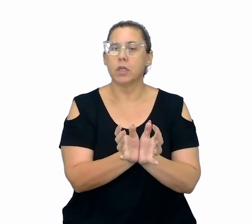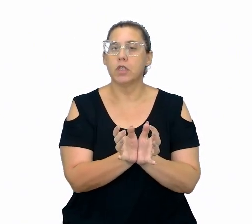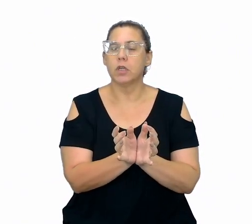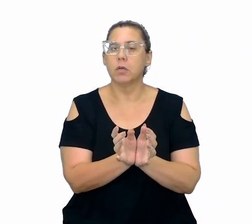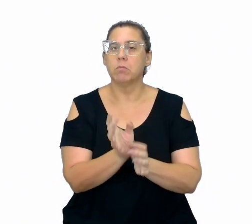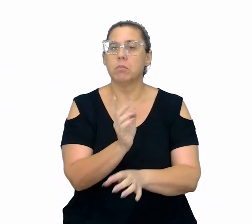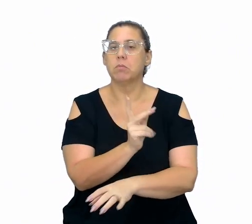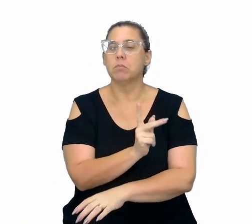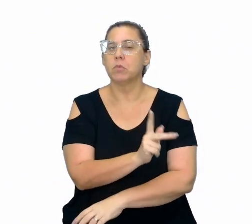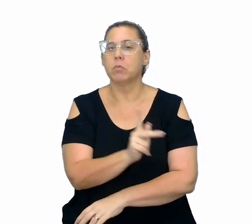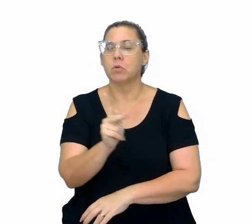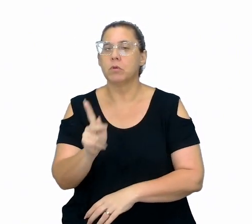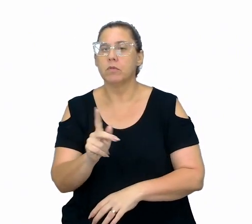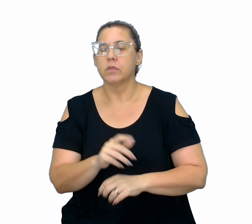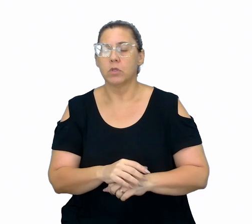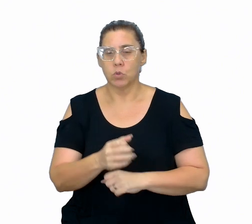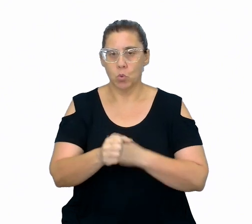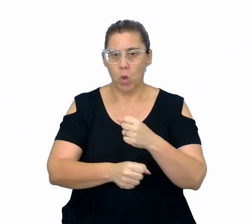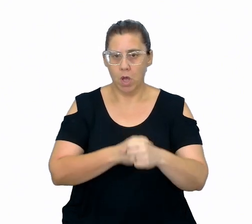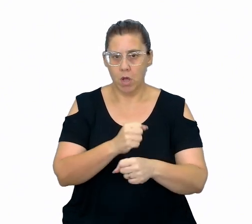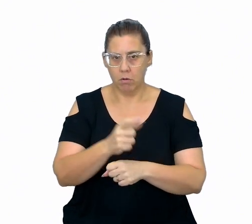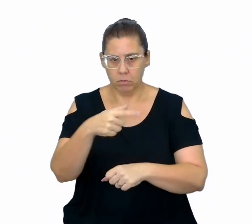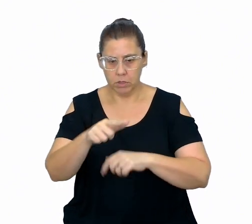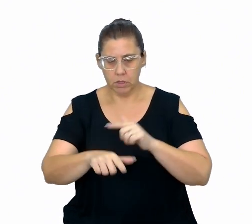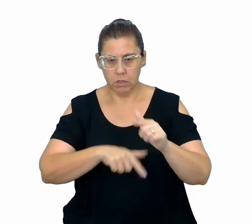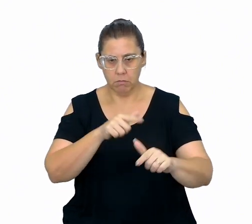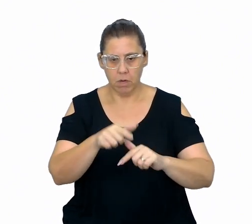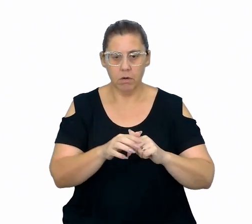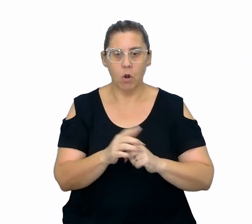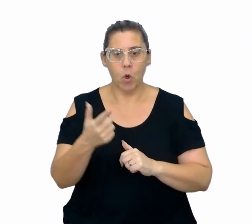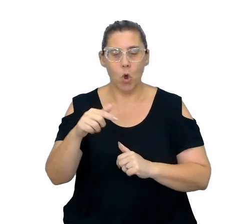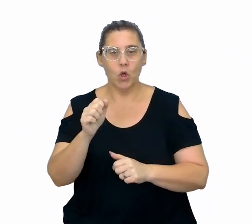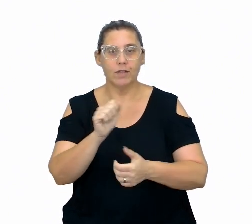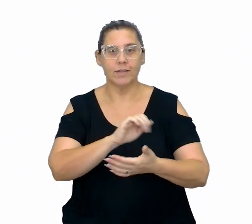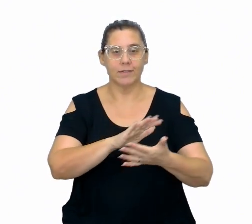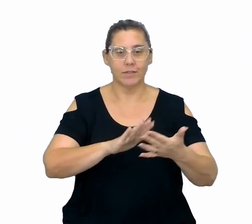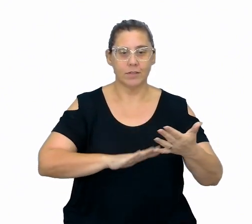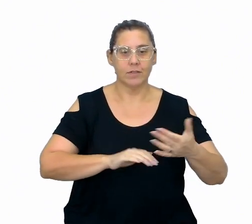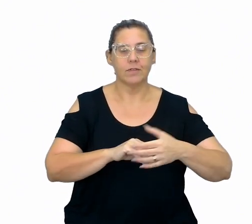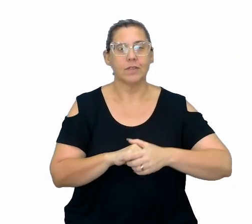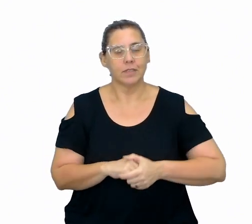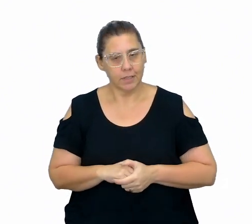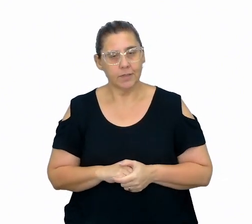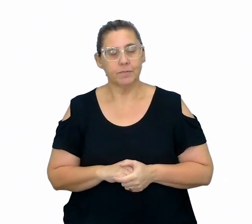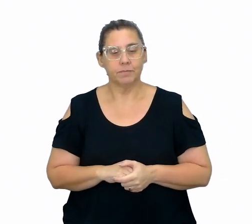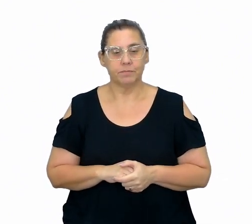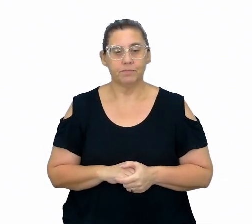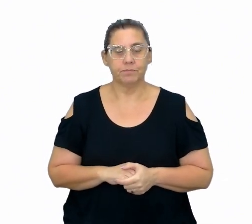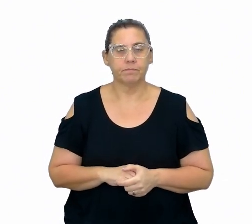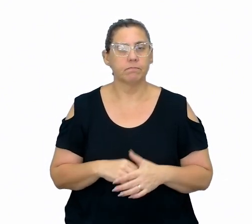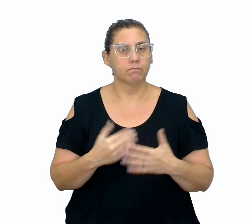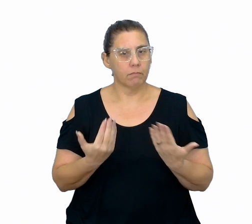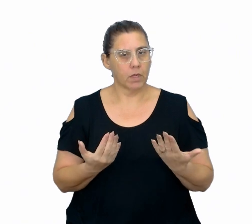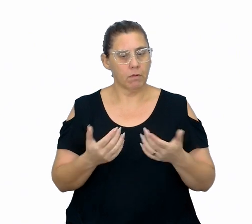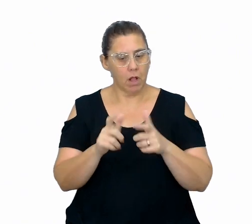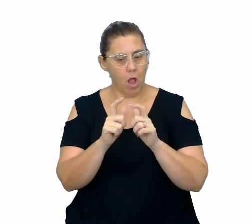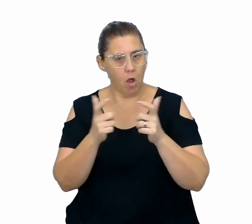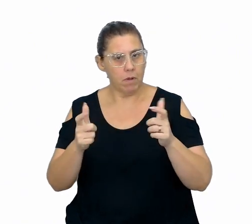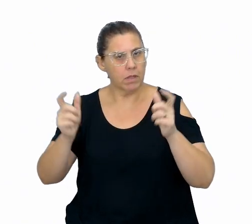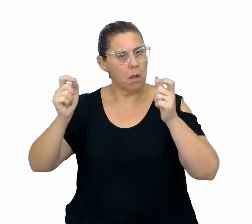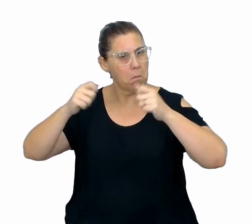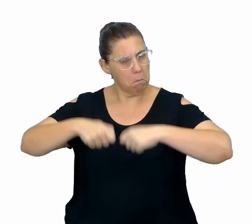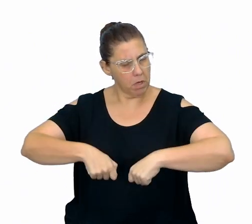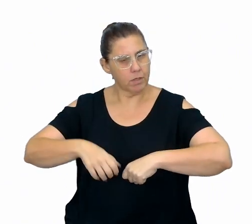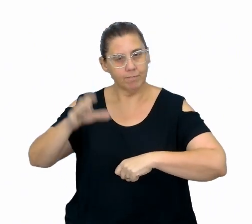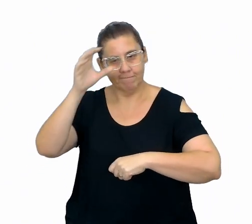você atua outras atividades balizadas pelas habilidades que se deseja promover, a fim de ampliar as